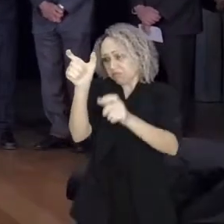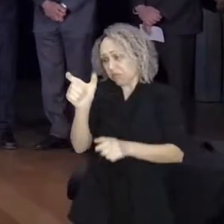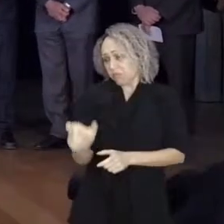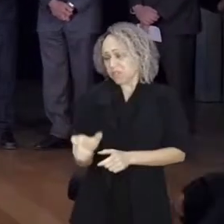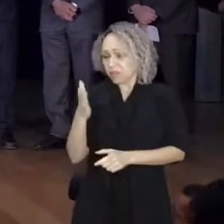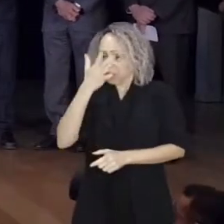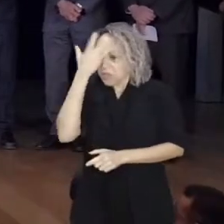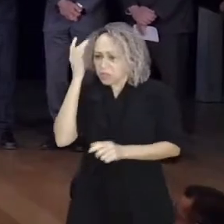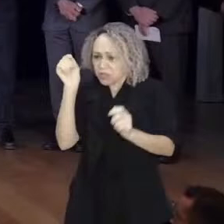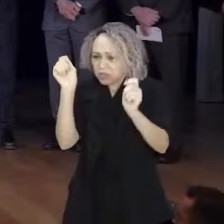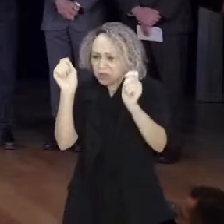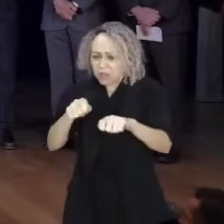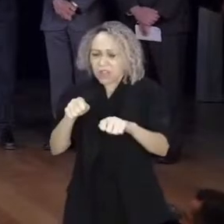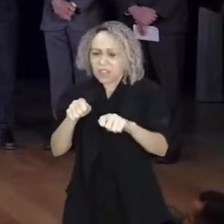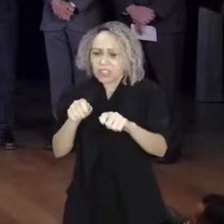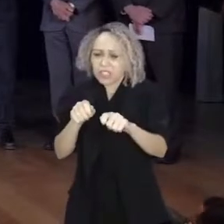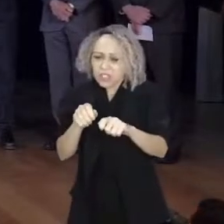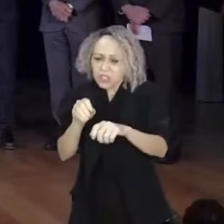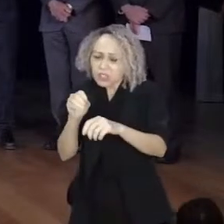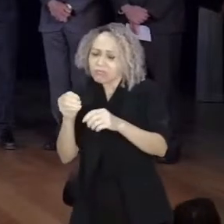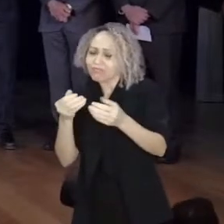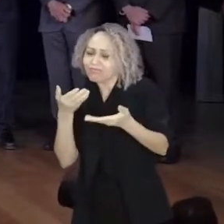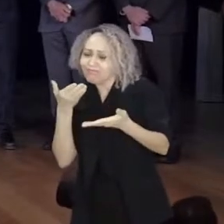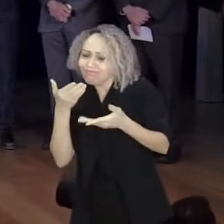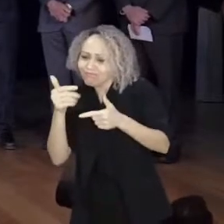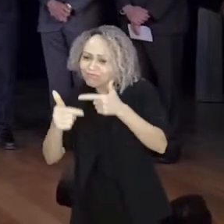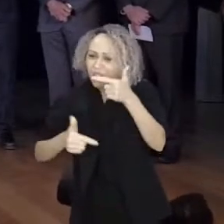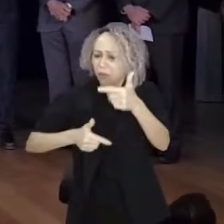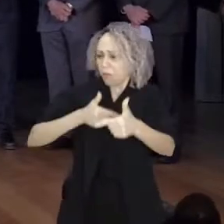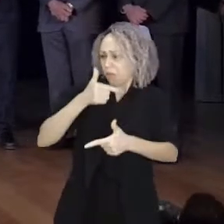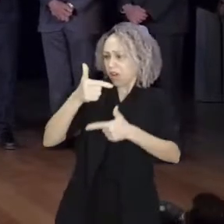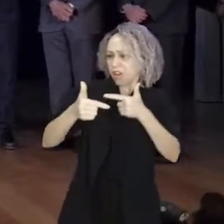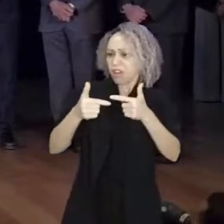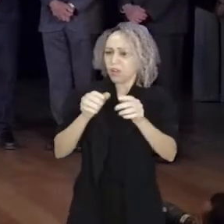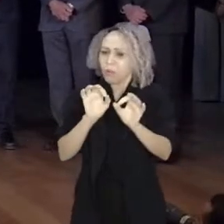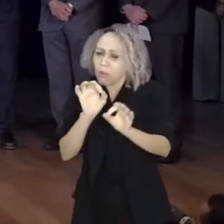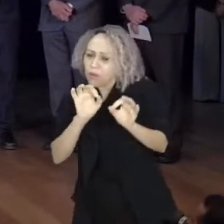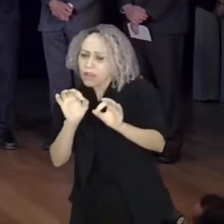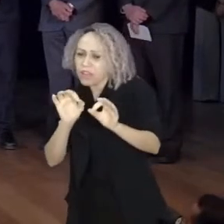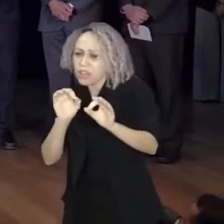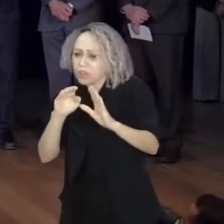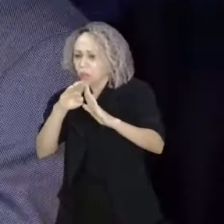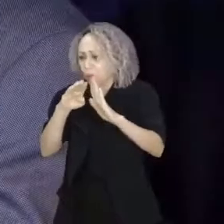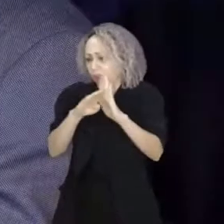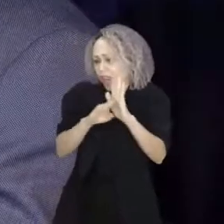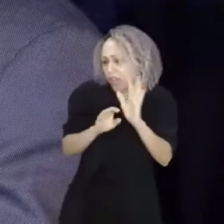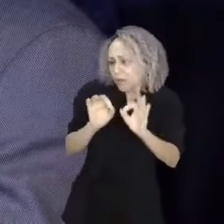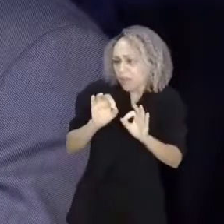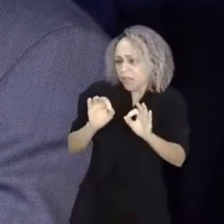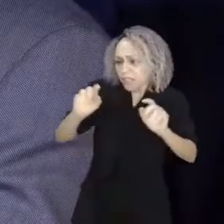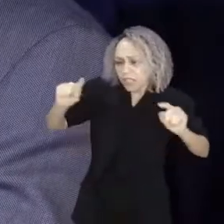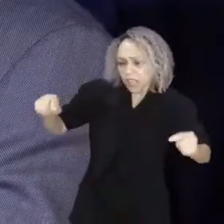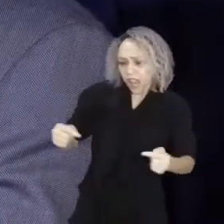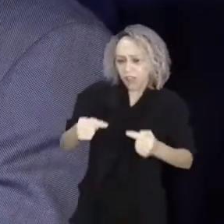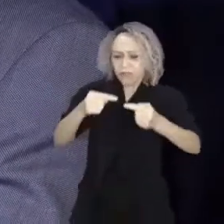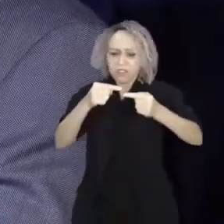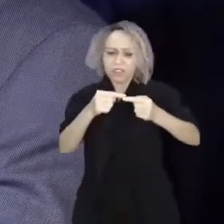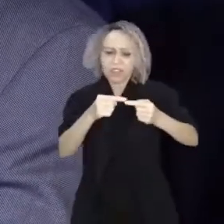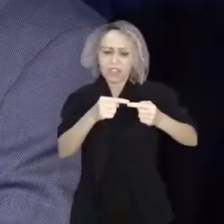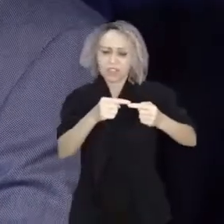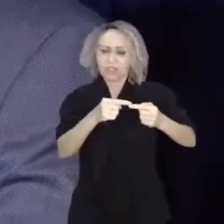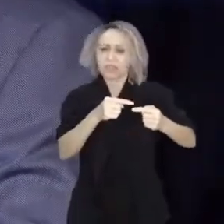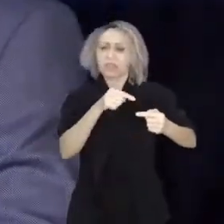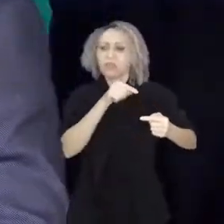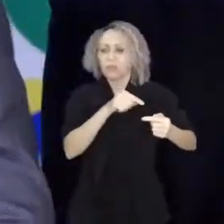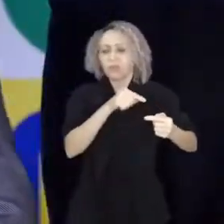que seja um ministro bastante afinado com o Ministério da Fazenda. É preciso que trabalhe junto, é preciso